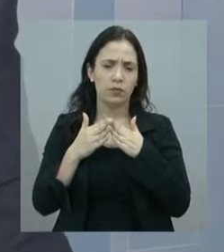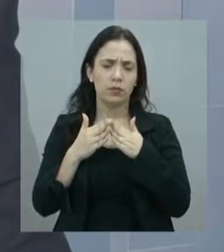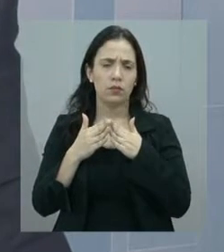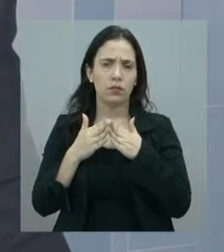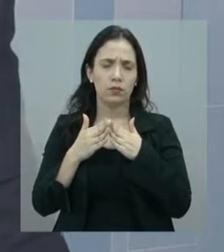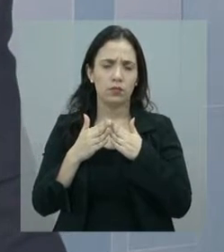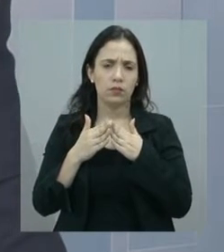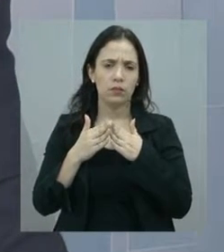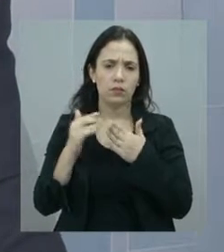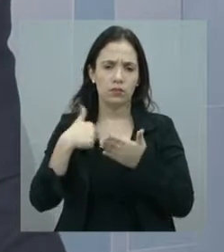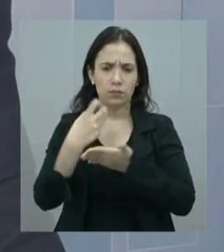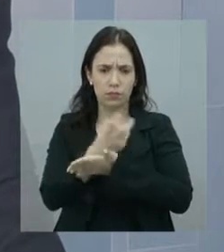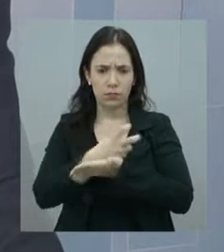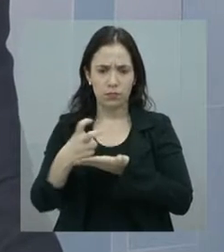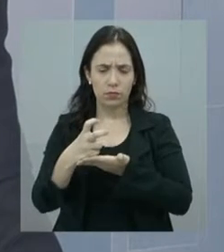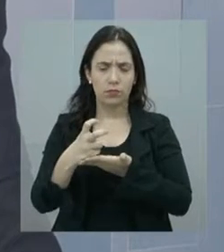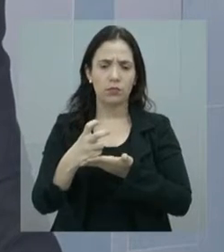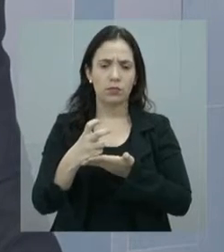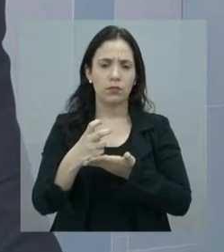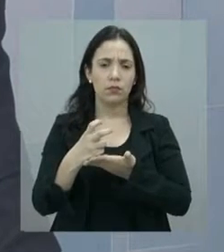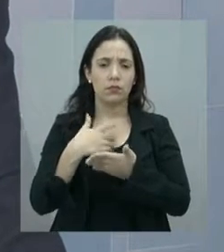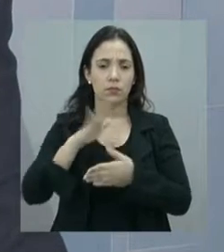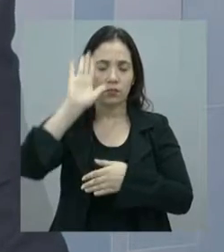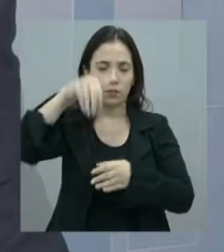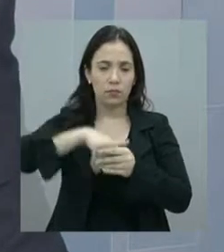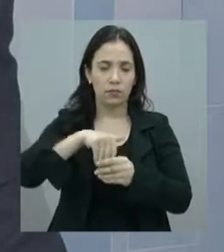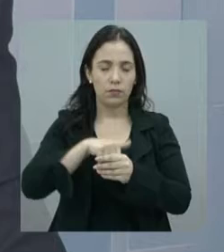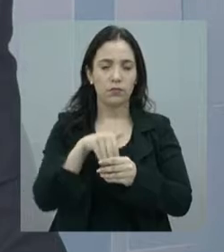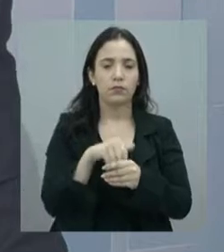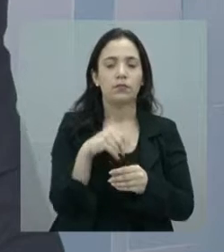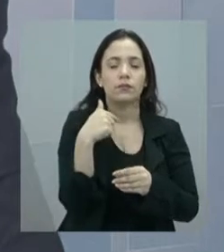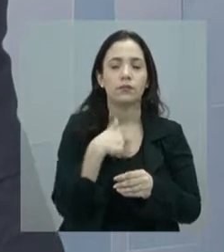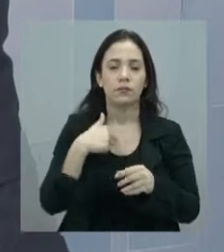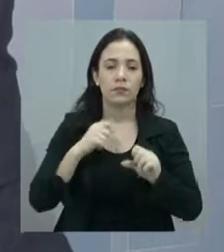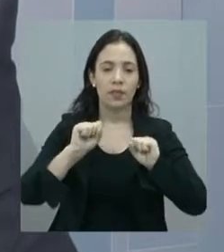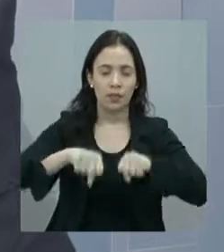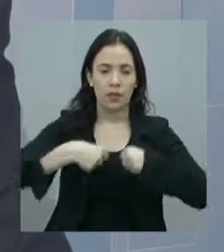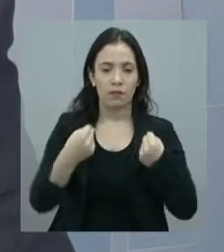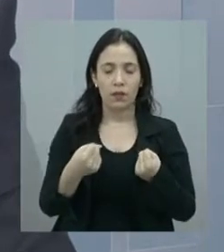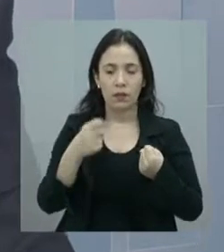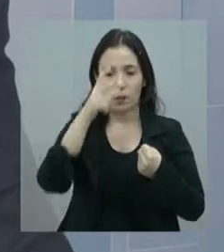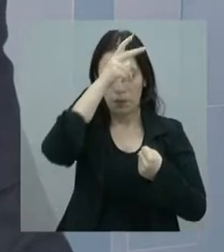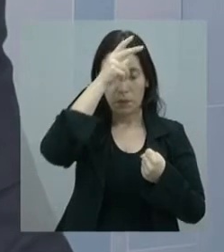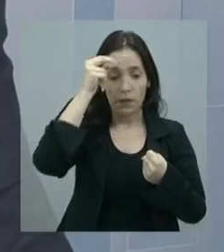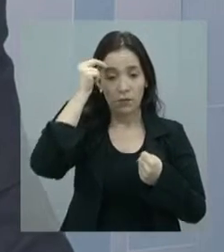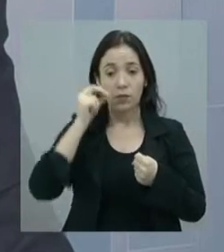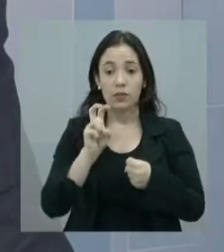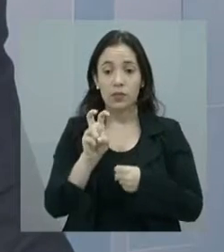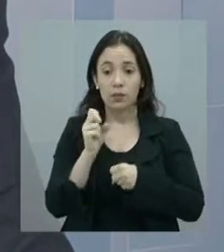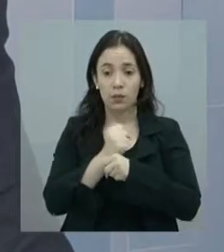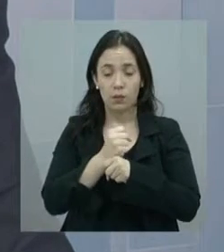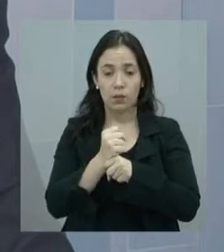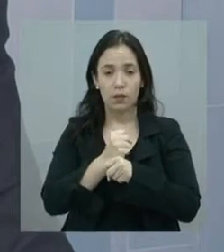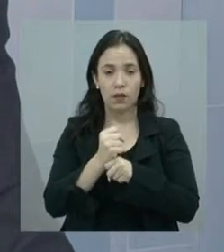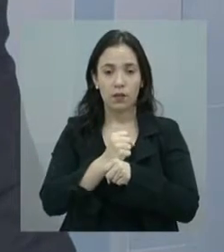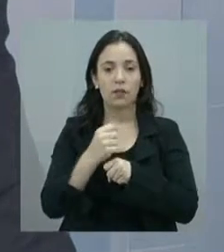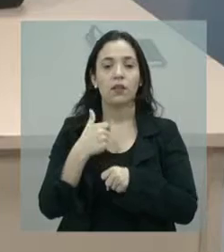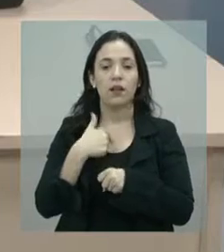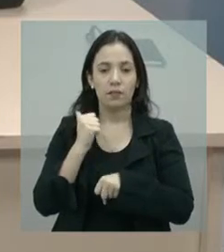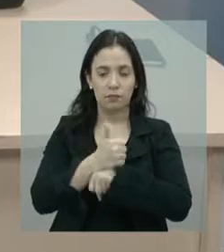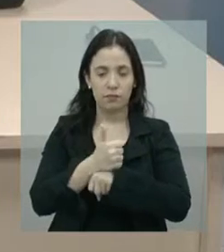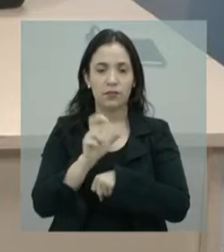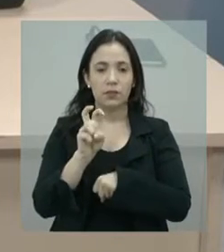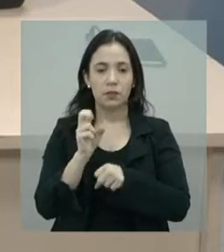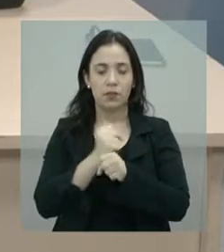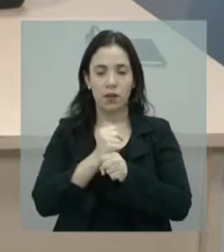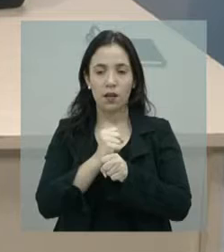para... Eu renunciei para ser candidato a deputado estadual. Porque eu sempre defendi que prefeito para mim só era para ser 5 anos. Aí você ficou 5 anos. 5